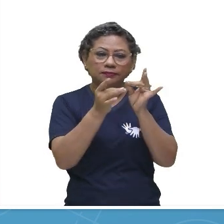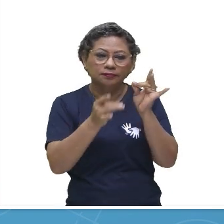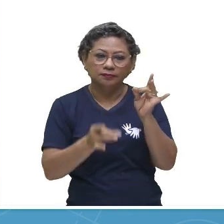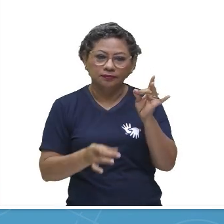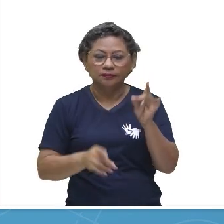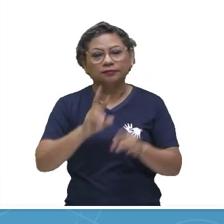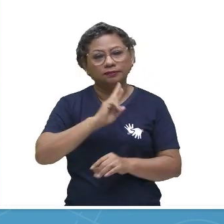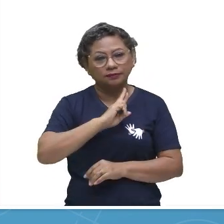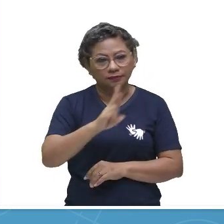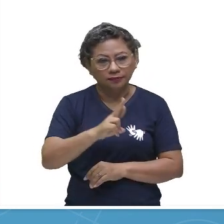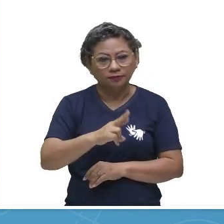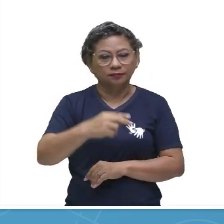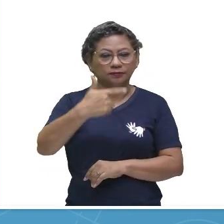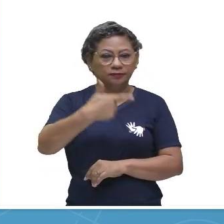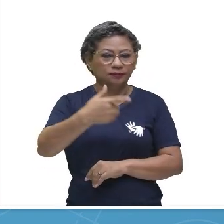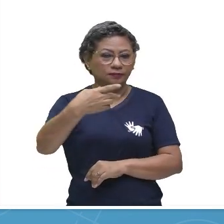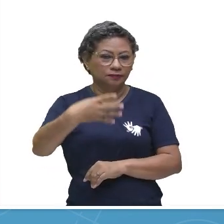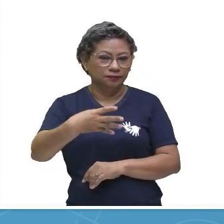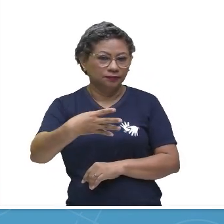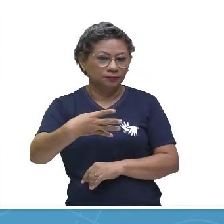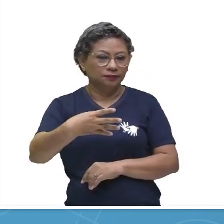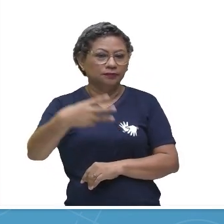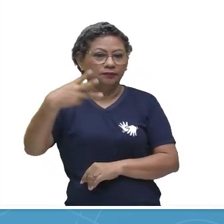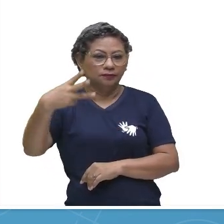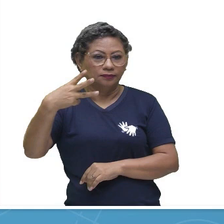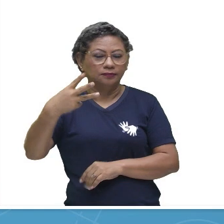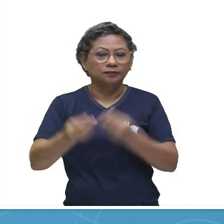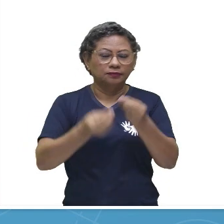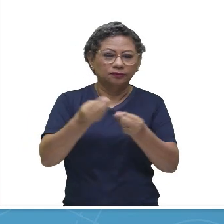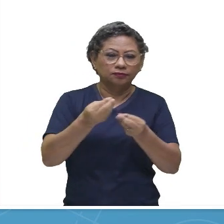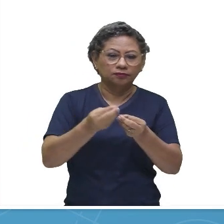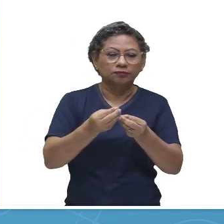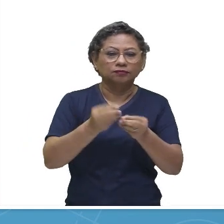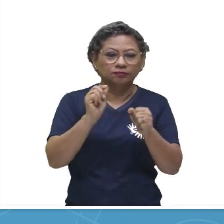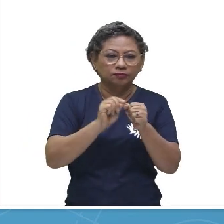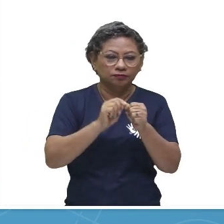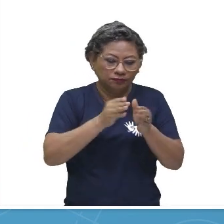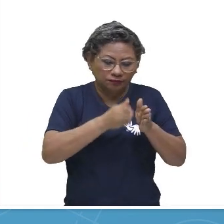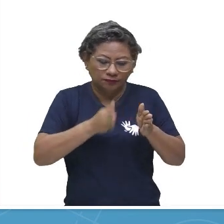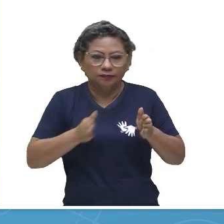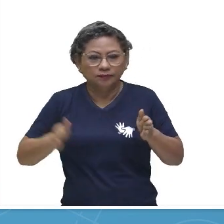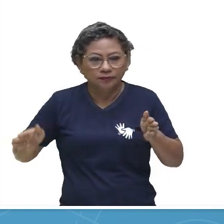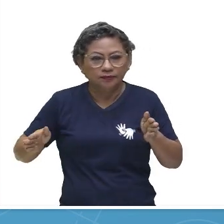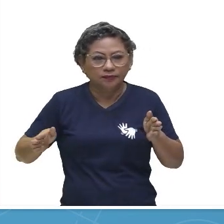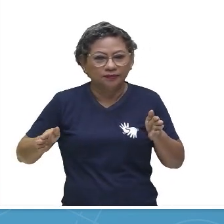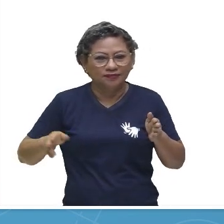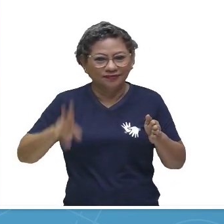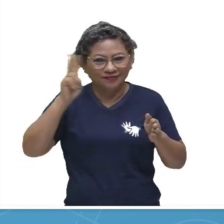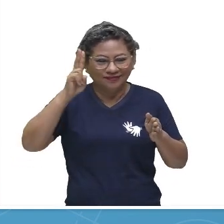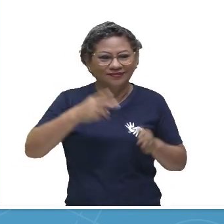nós temos aí, né? O 3 ao cubo que multiplica 3 ao quadrado. Repete a base, que é 3. Soma os expoentes.